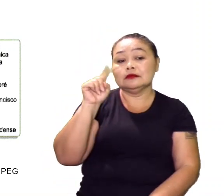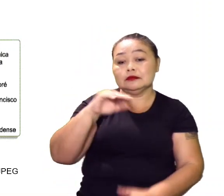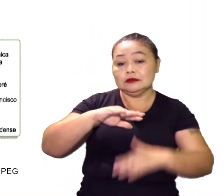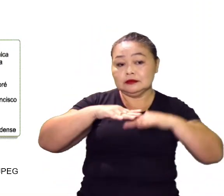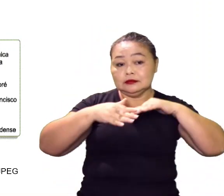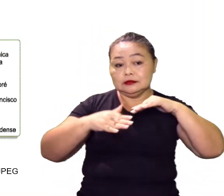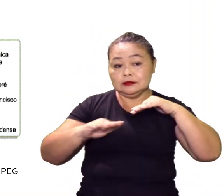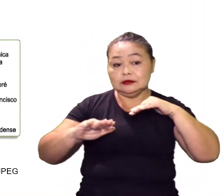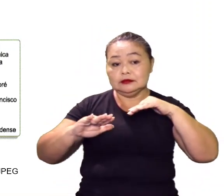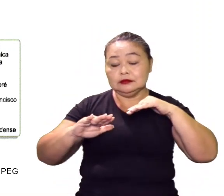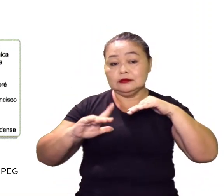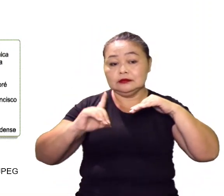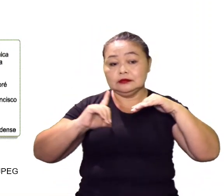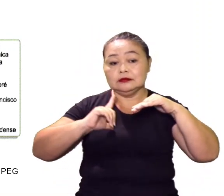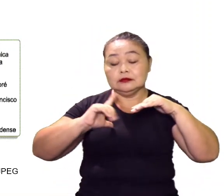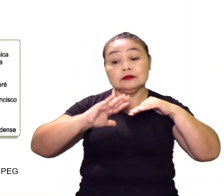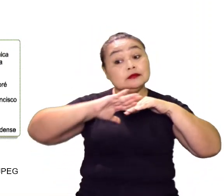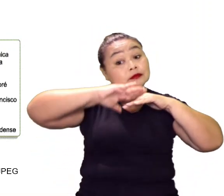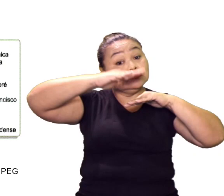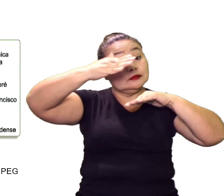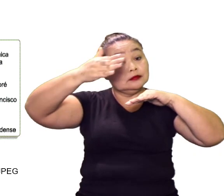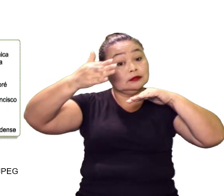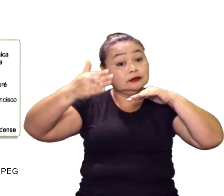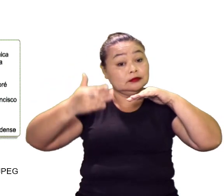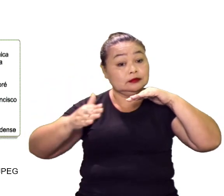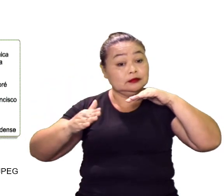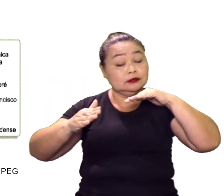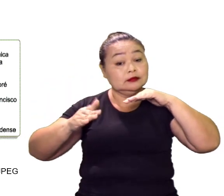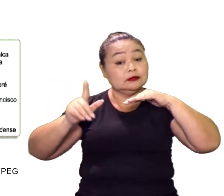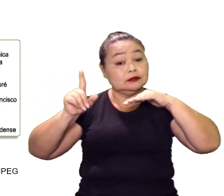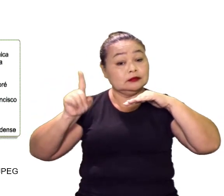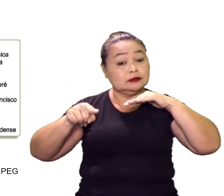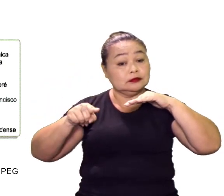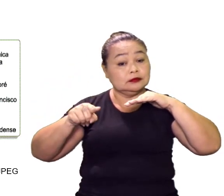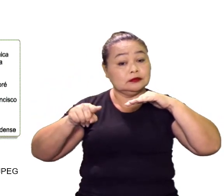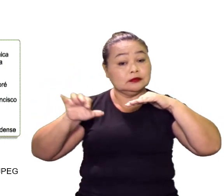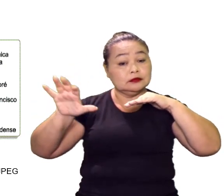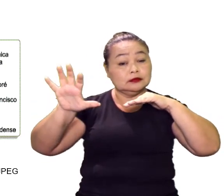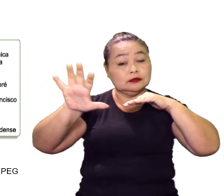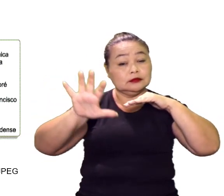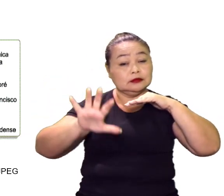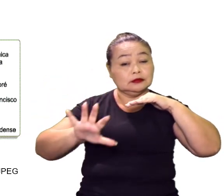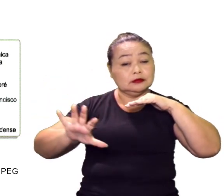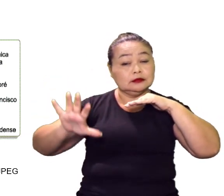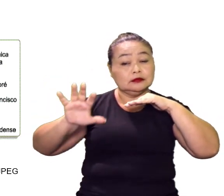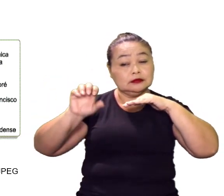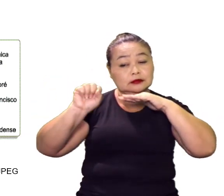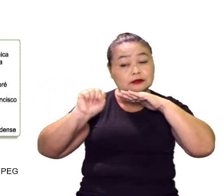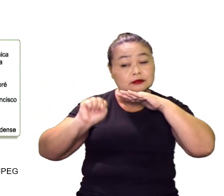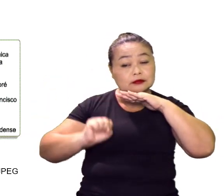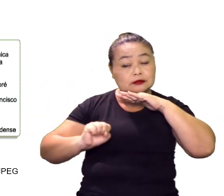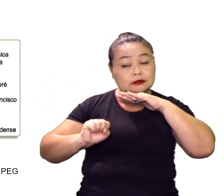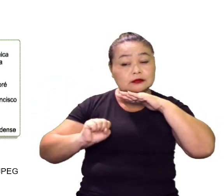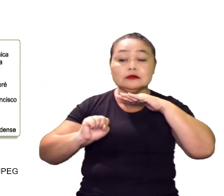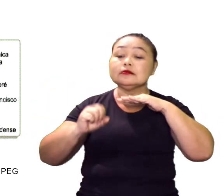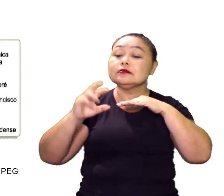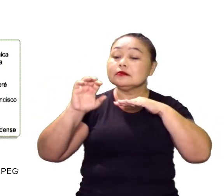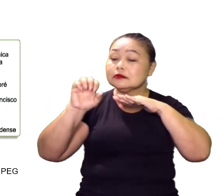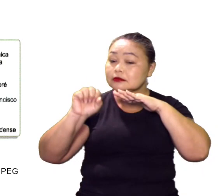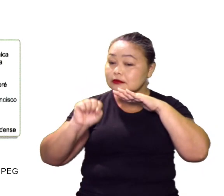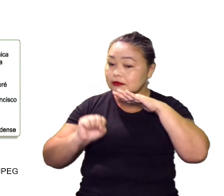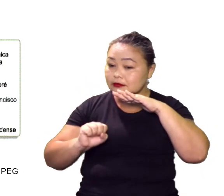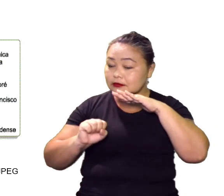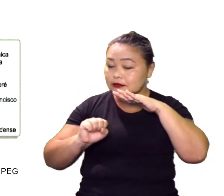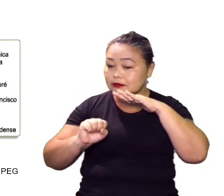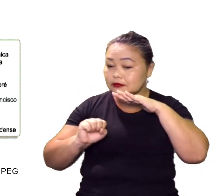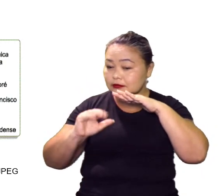gente pode falar que também nós temos Planalto, que é justamente a região ali sul de Rondônia, aquela parte ali